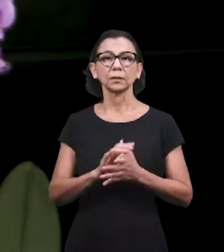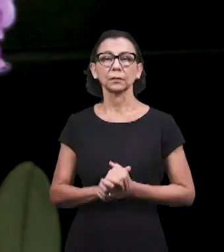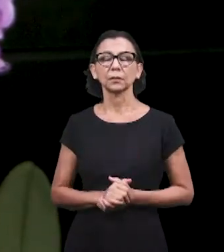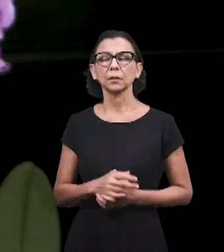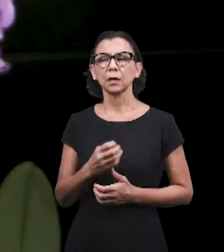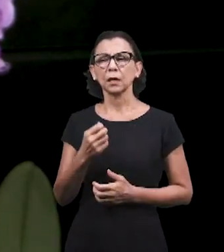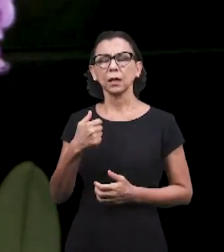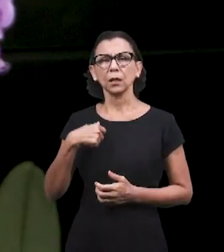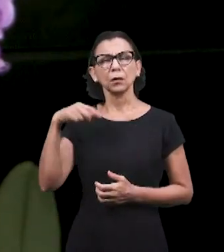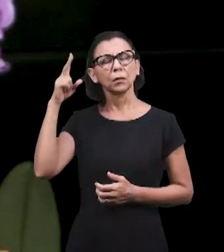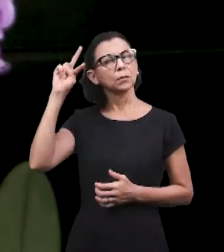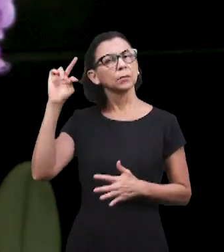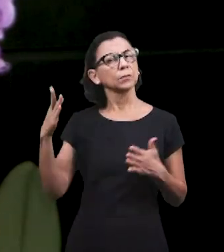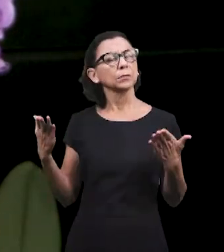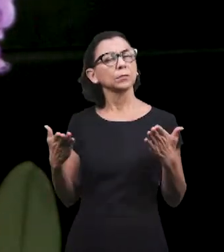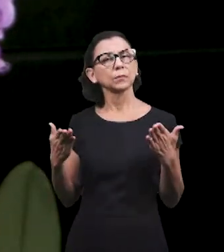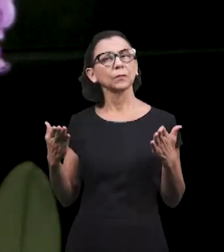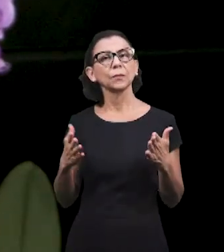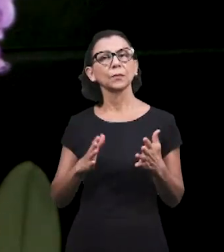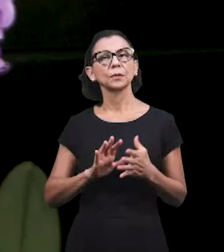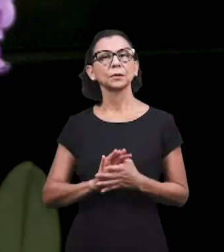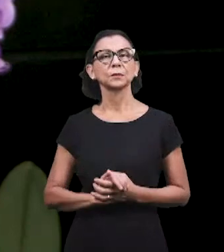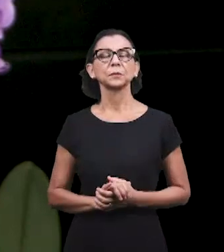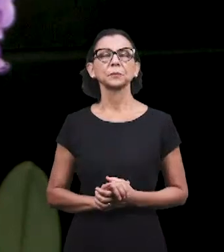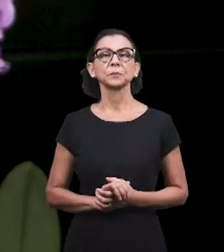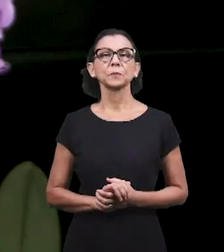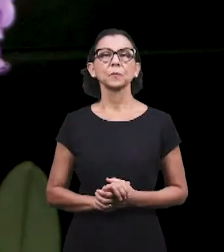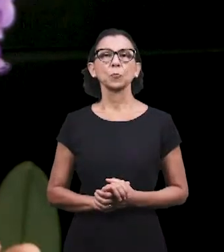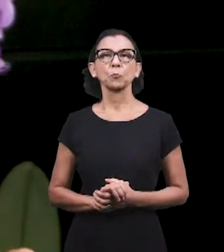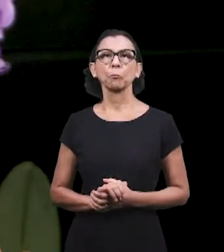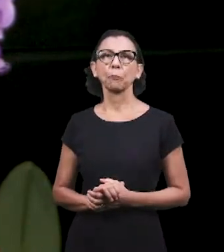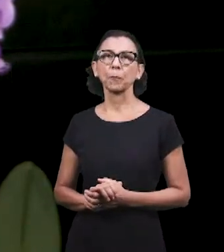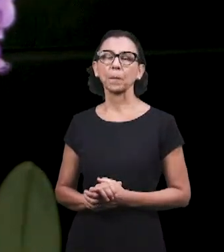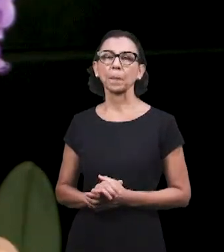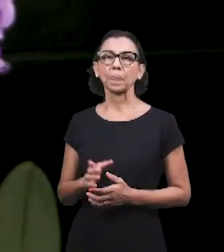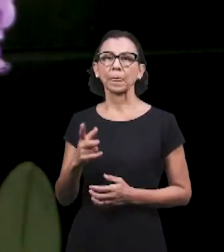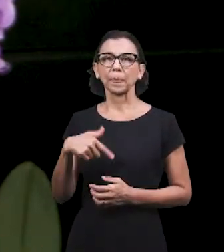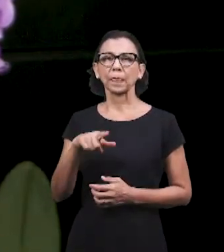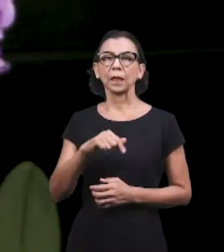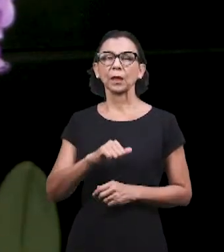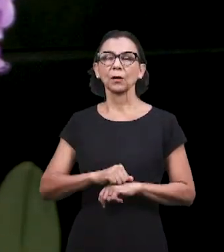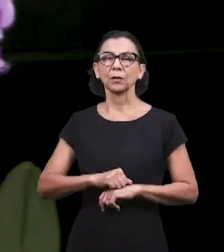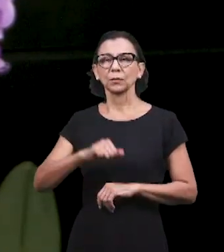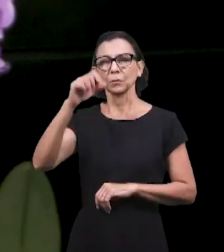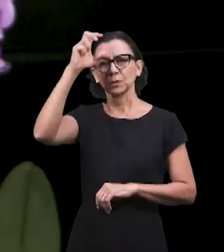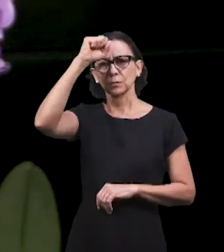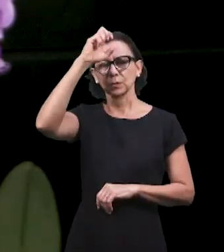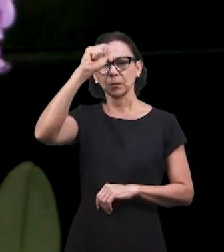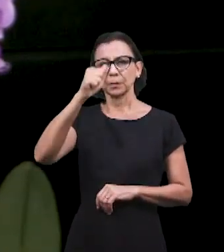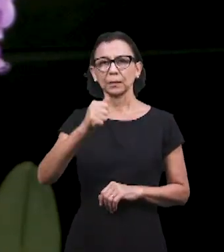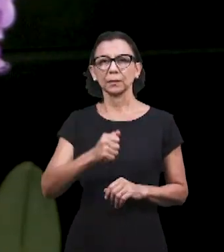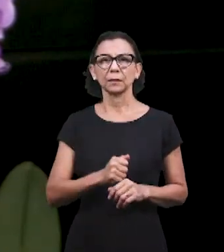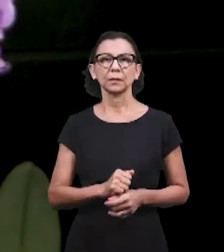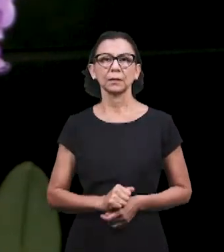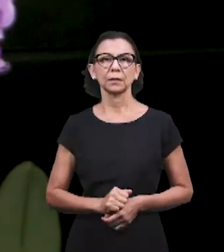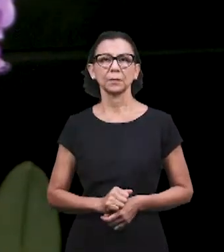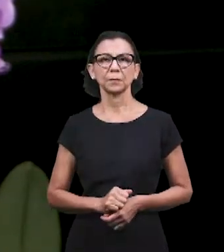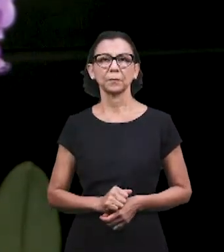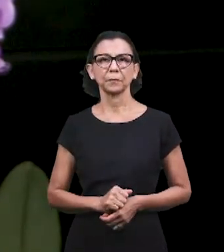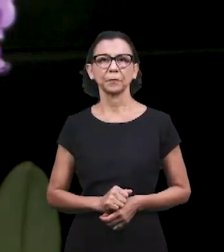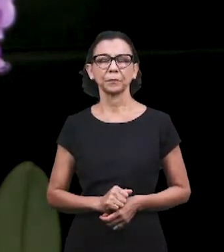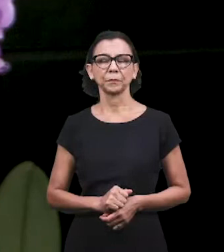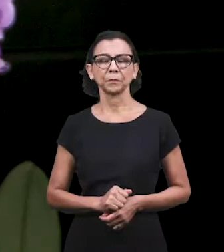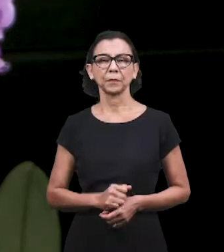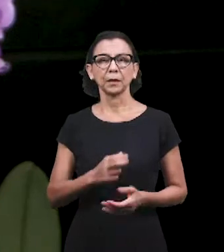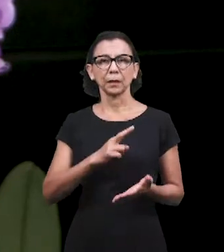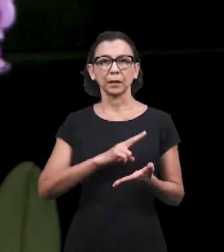lembrado aqui agora, né? Nós estamos lembrando isso aqui agora, porque nós temos muito a aprender nesta carta escrita à igreja de